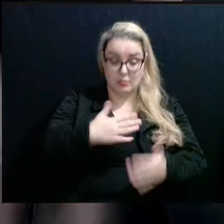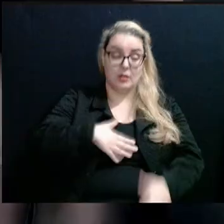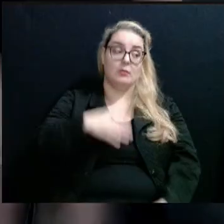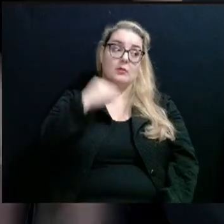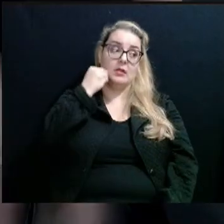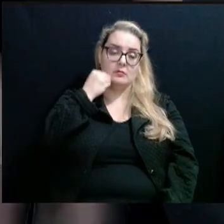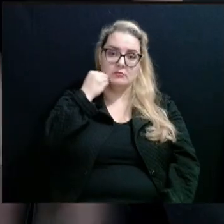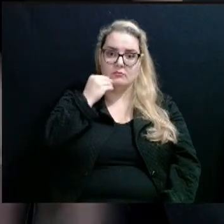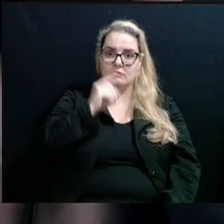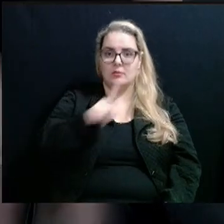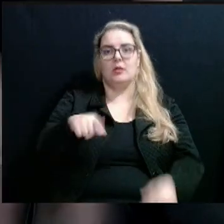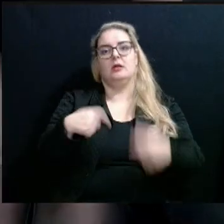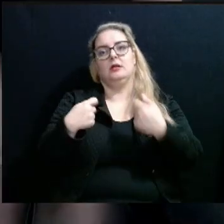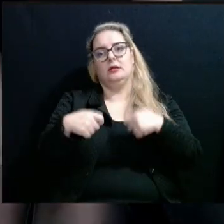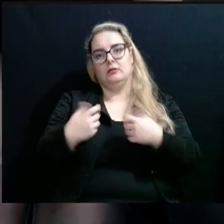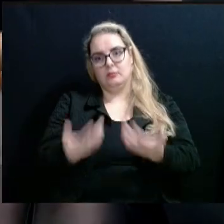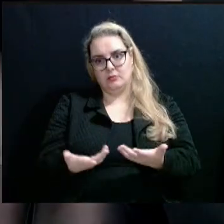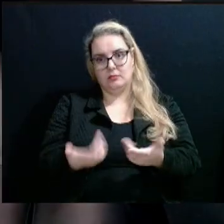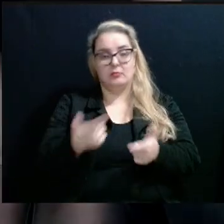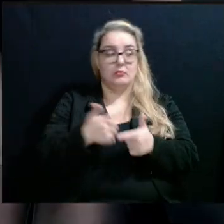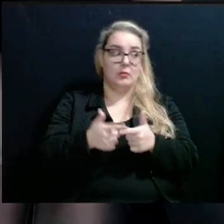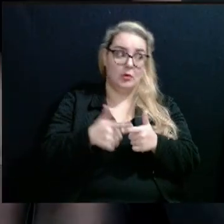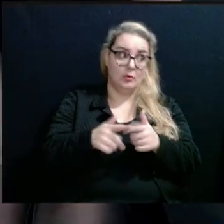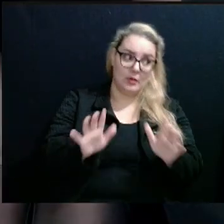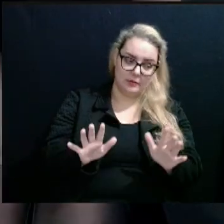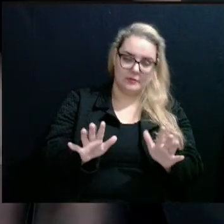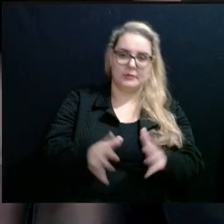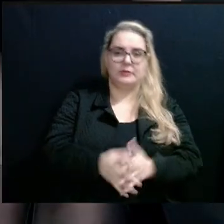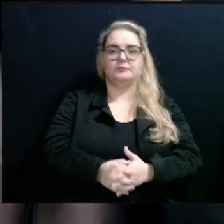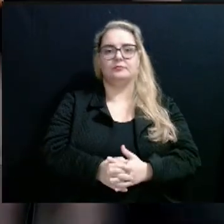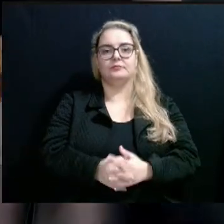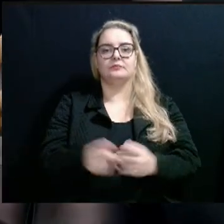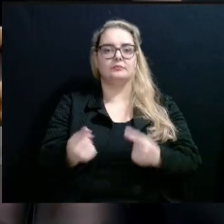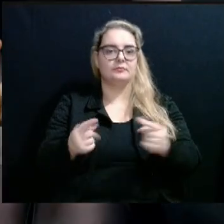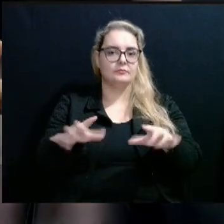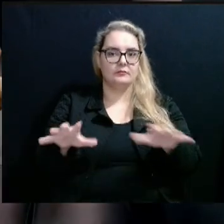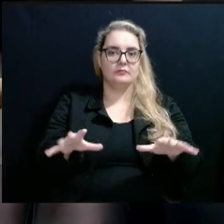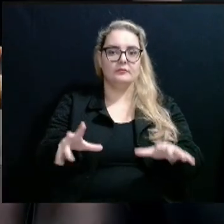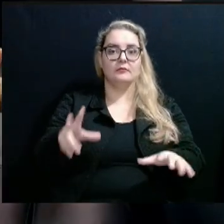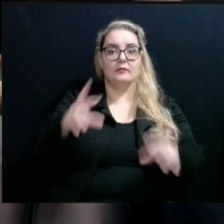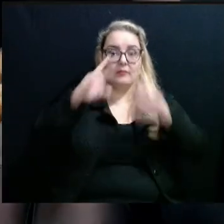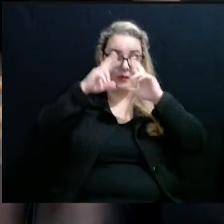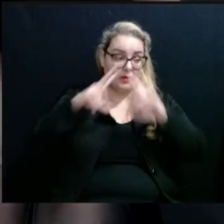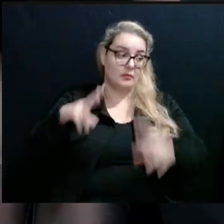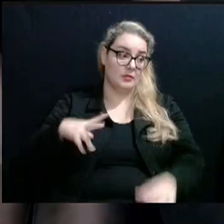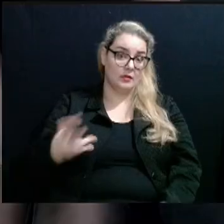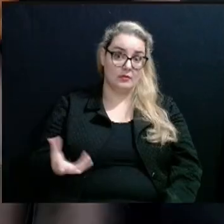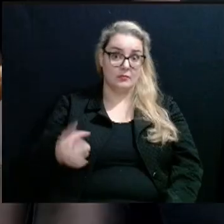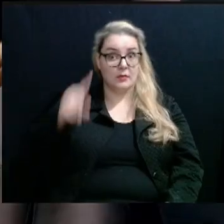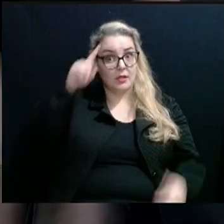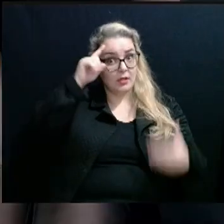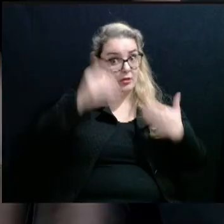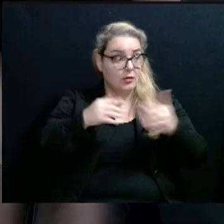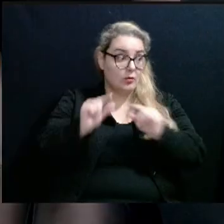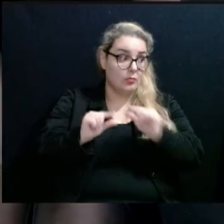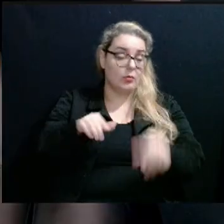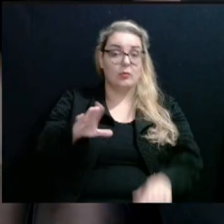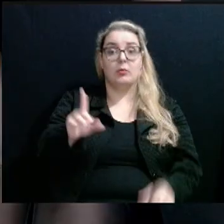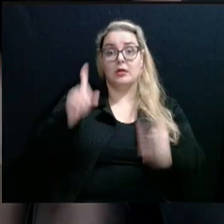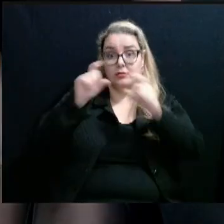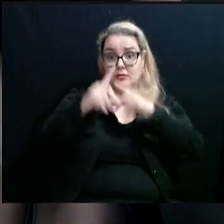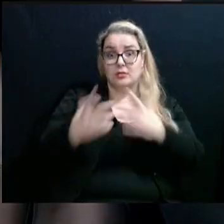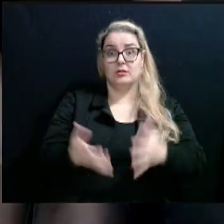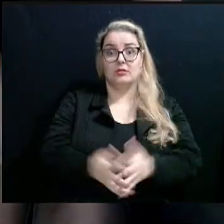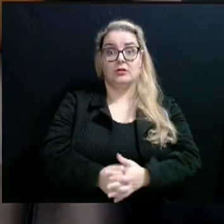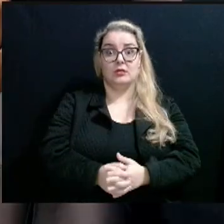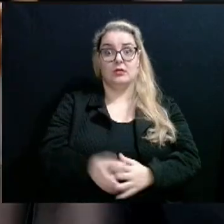precisa ser um problema. Basta cada um respeitar a individualidade. Mas no dia a dia deve ser um pouco mais difícil, né? Sim. Eu vejo isso com os meus pacientes. Eu